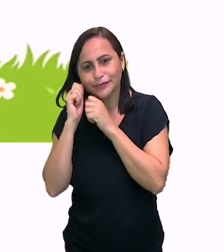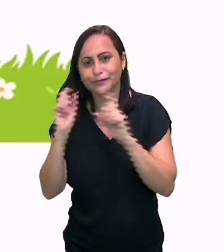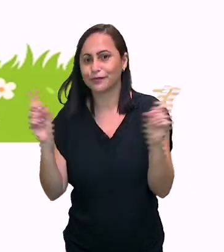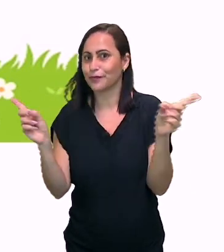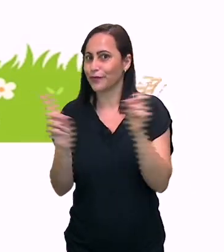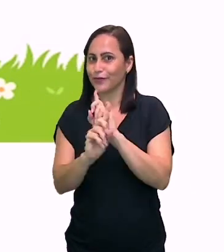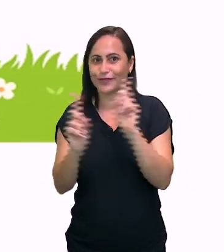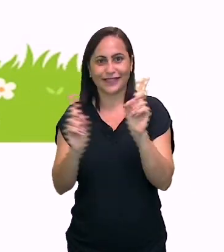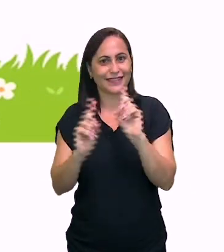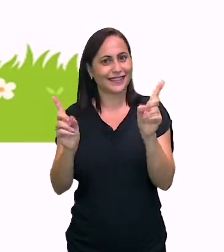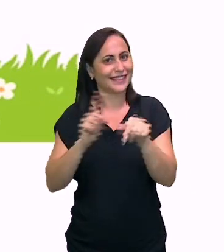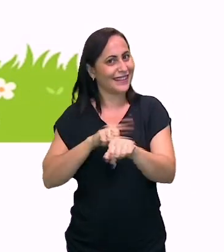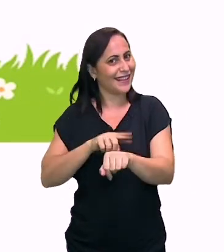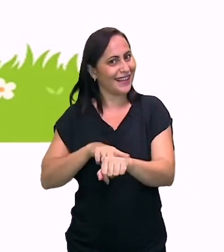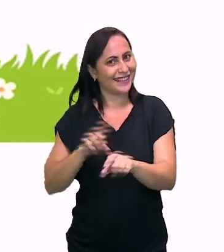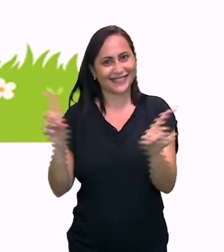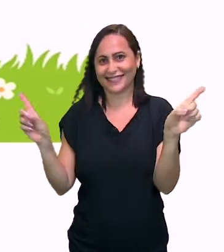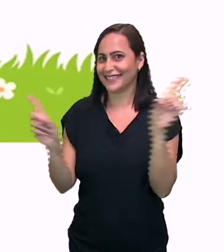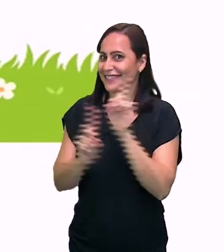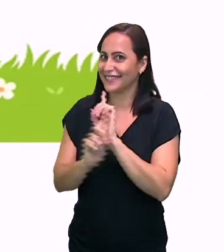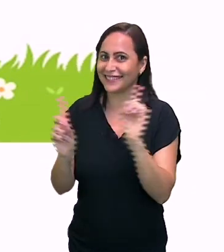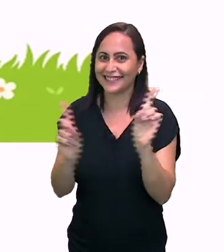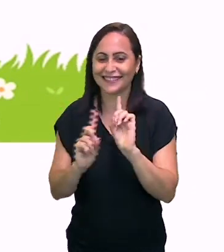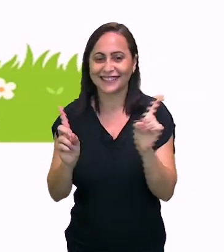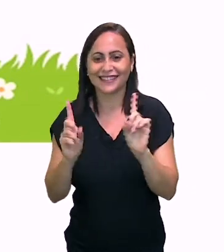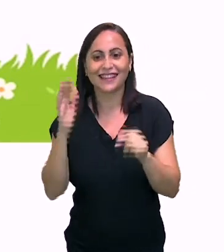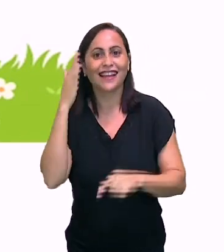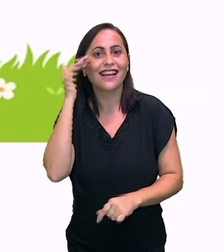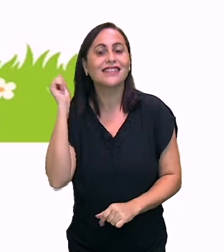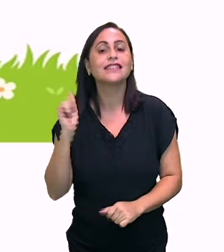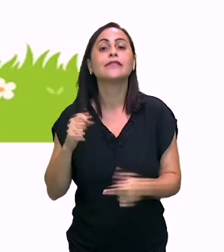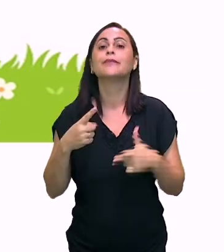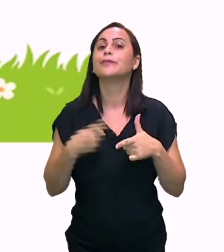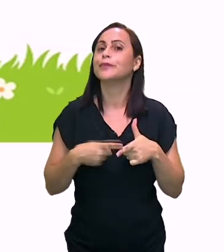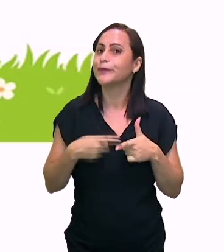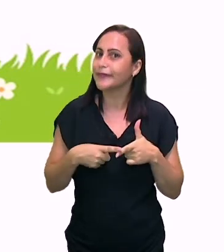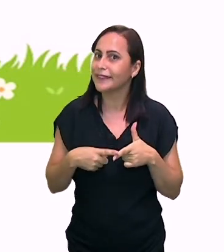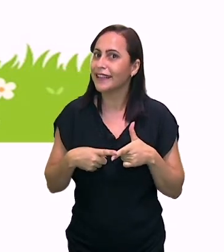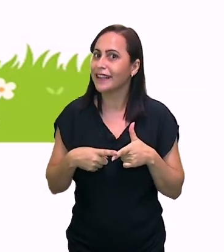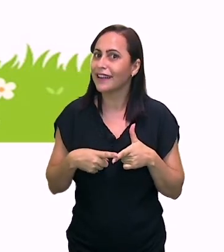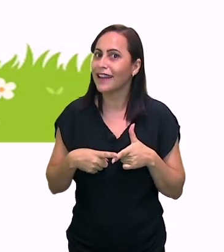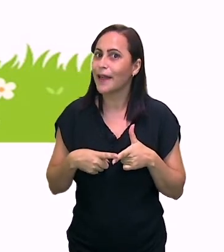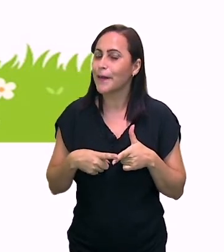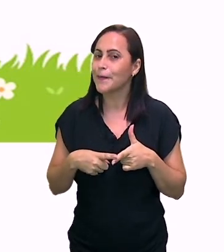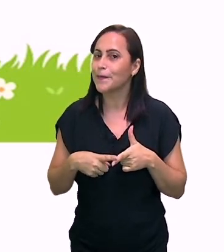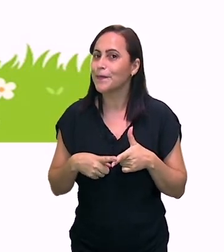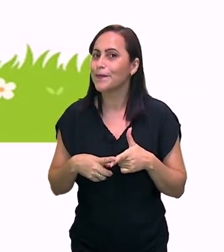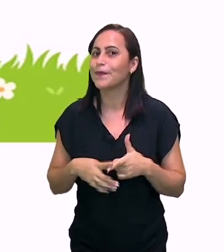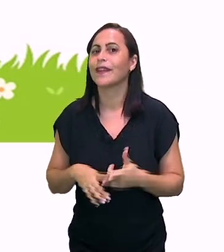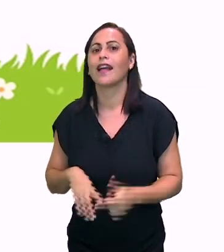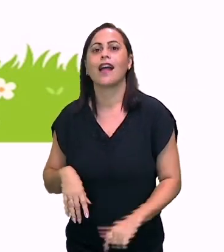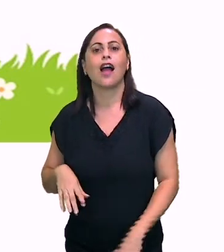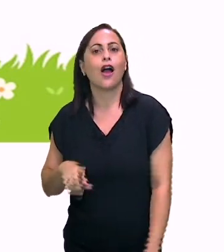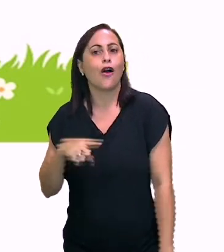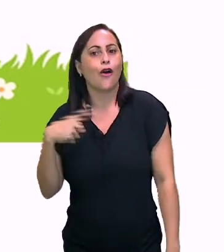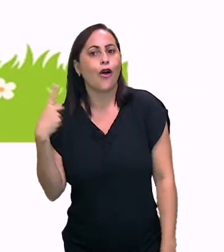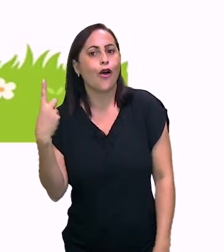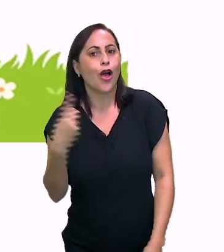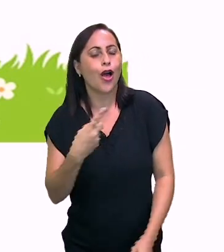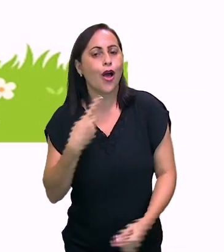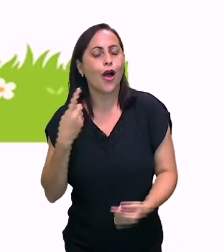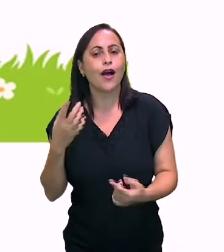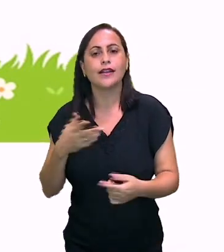Não. Não é hora de dormir. Sabe por quê? Já que falamos em